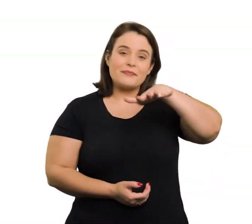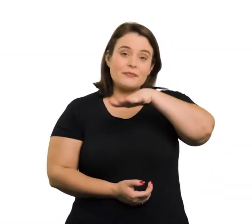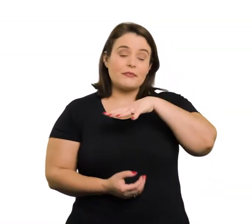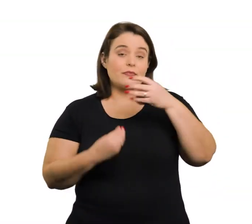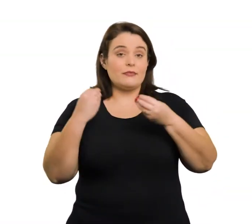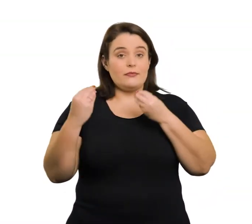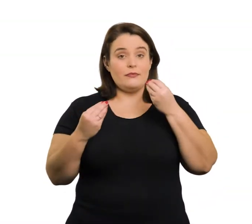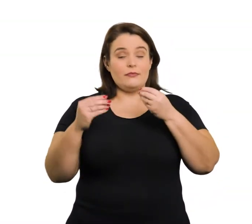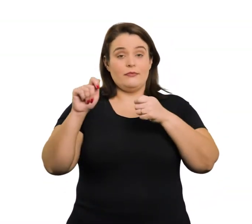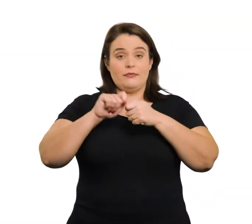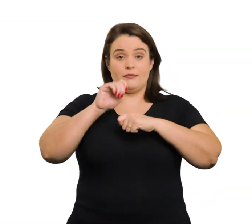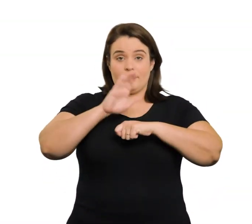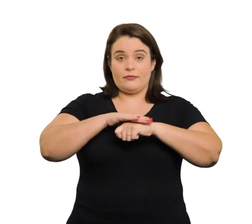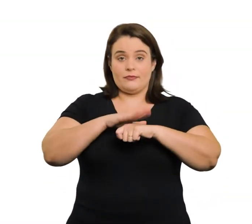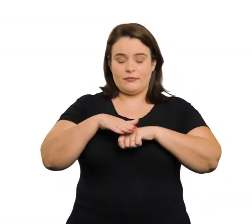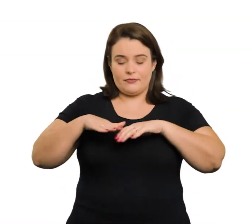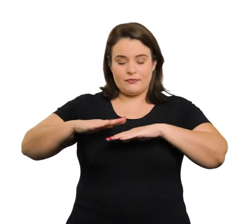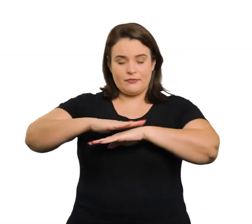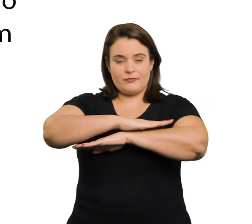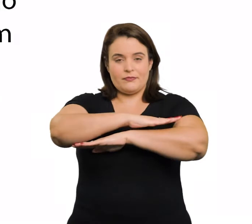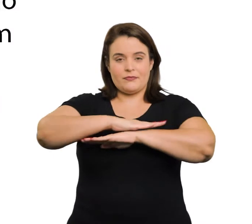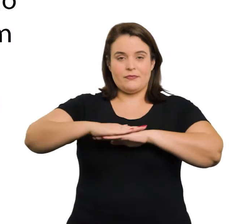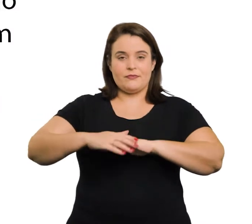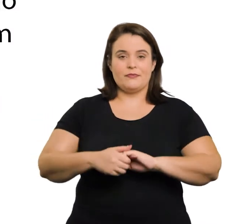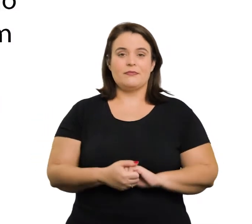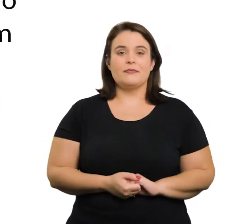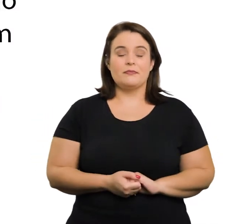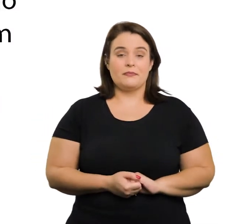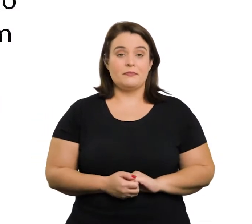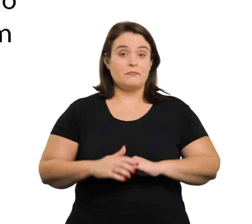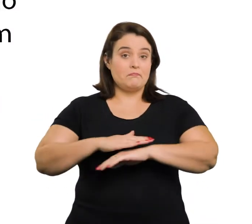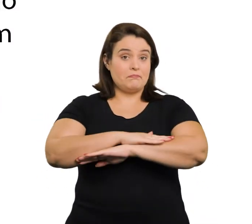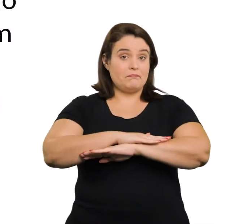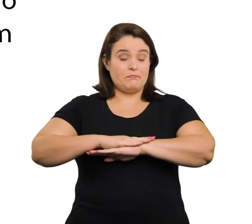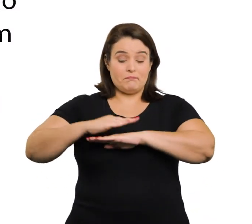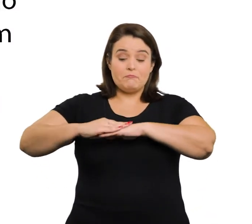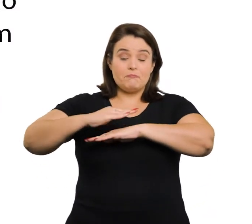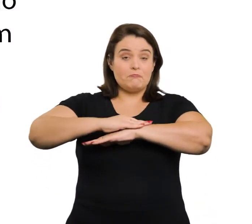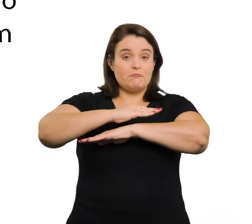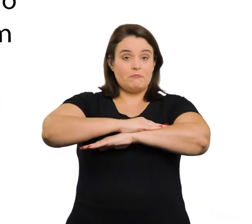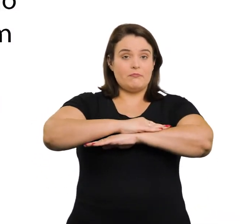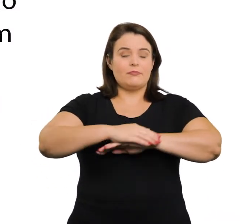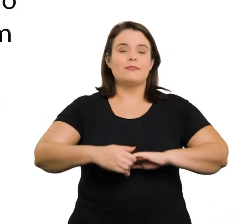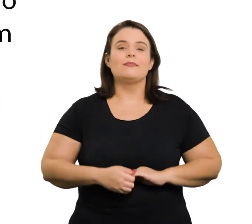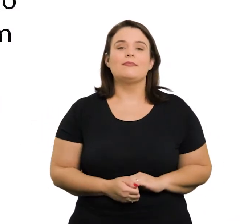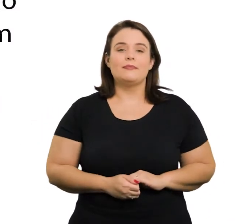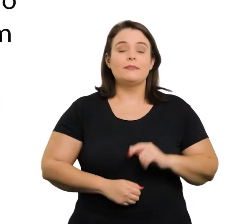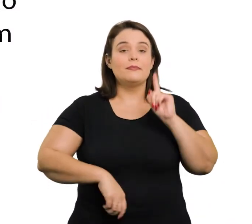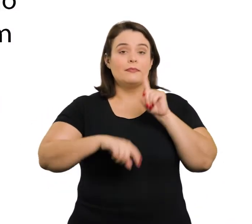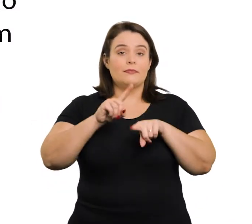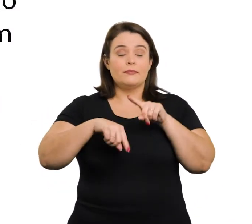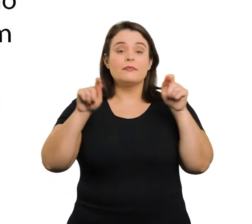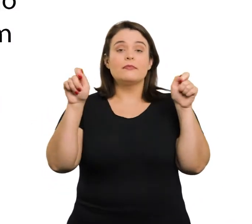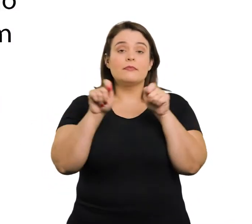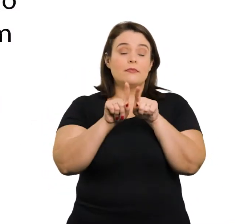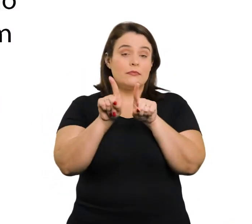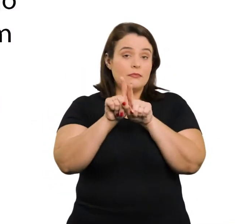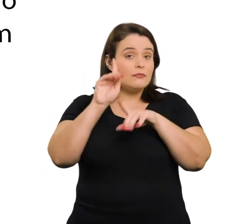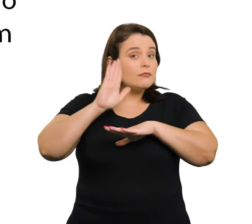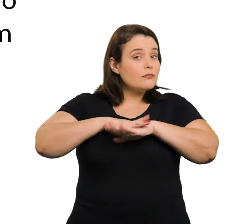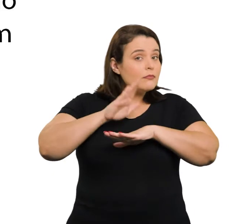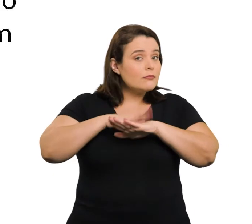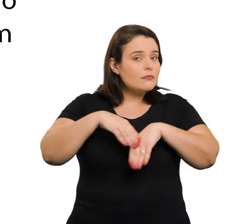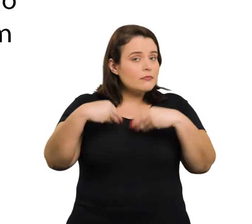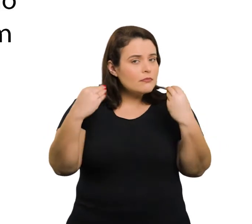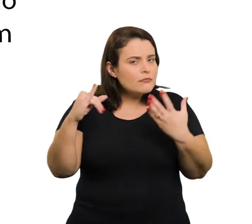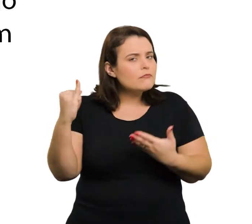Condições gerais para a execução da calçada. Piso da calçada. O material e a execução